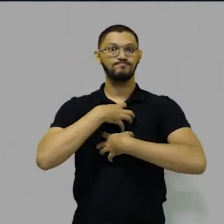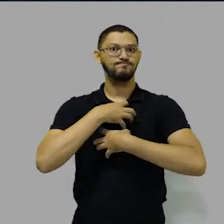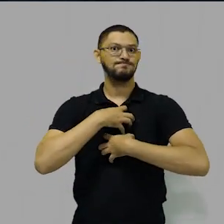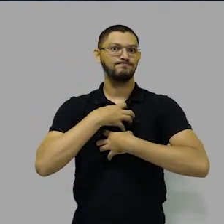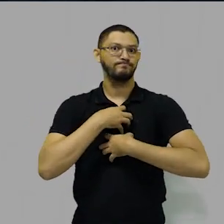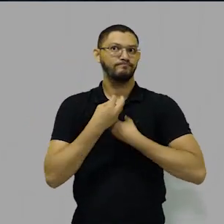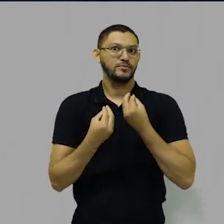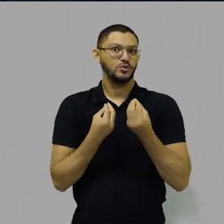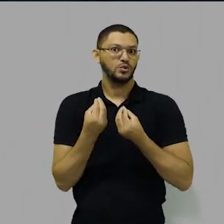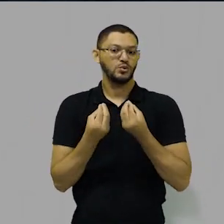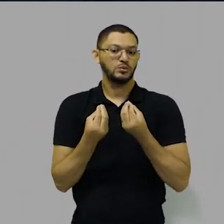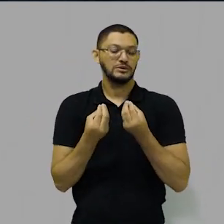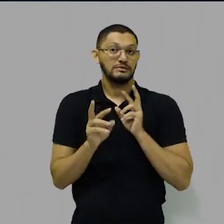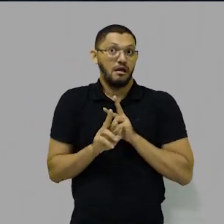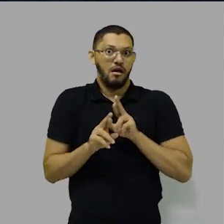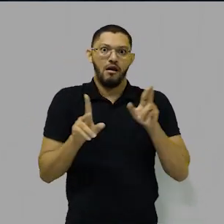sensações